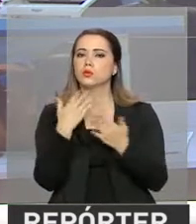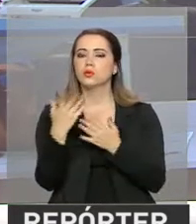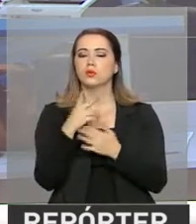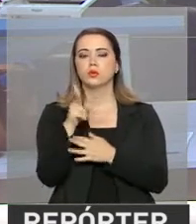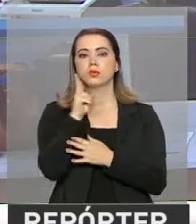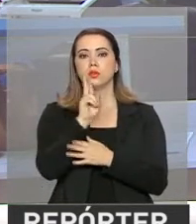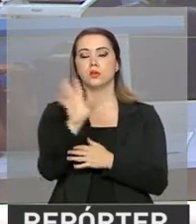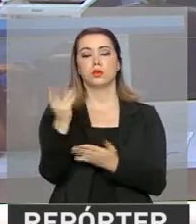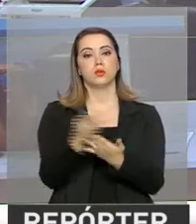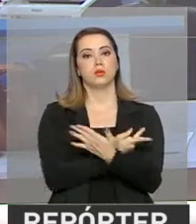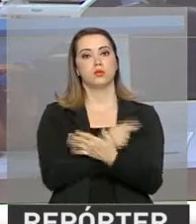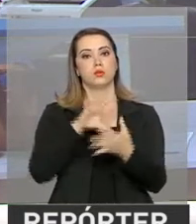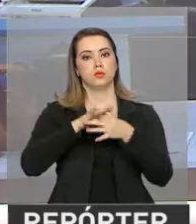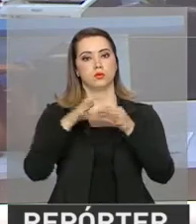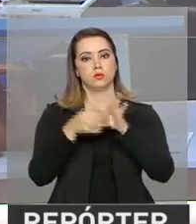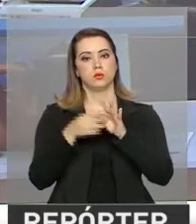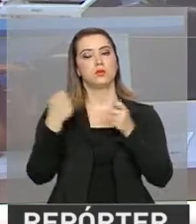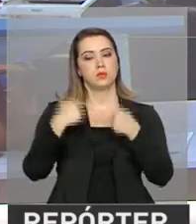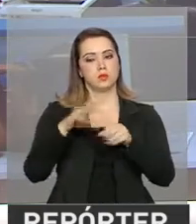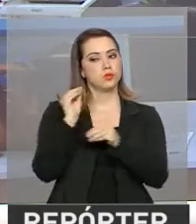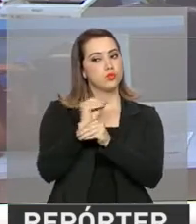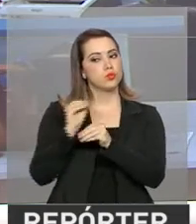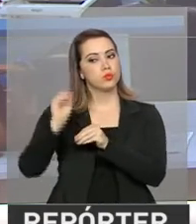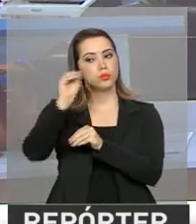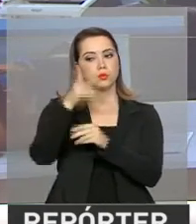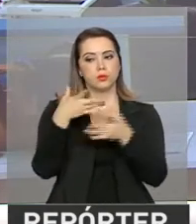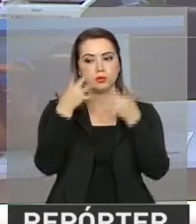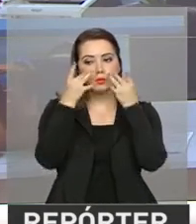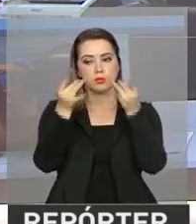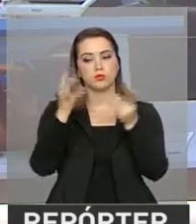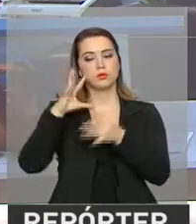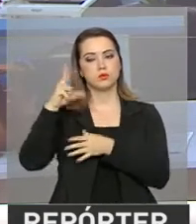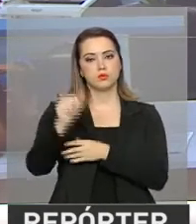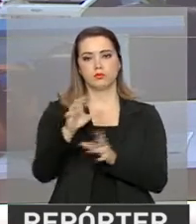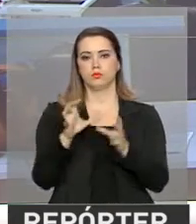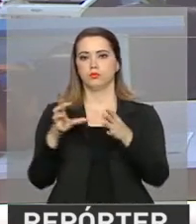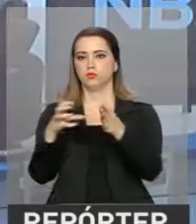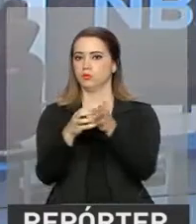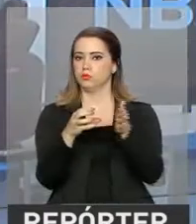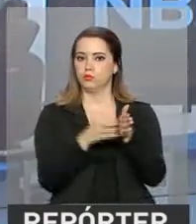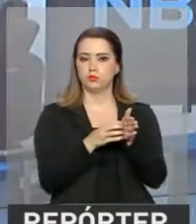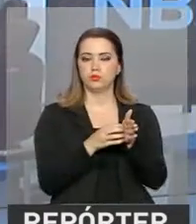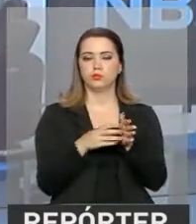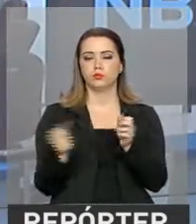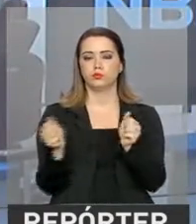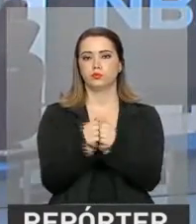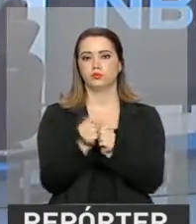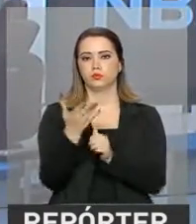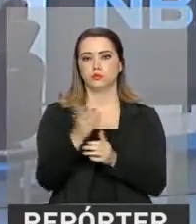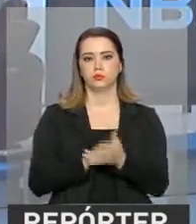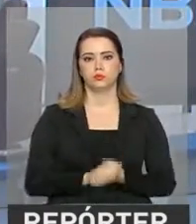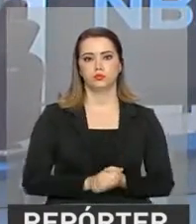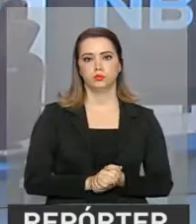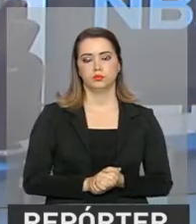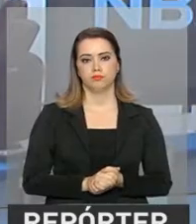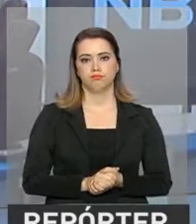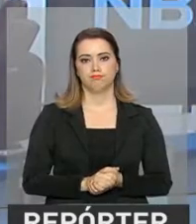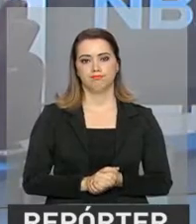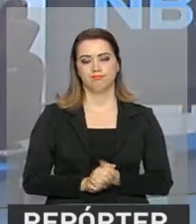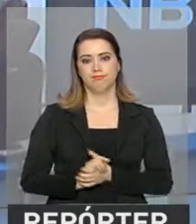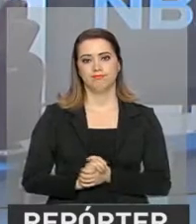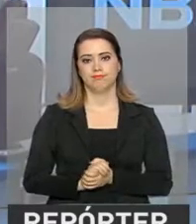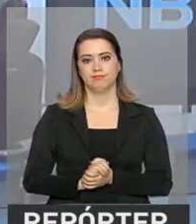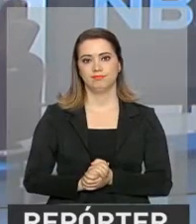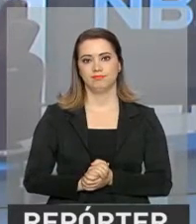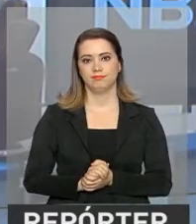deve demandar mais cuidado e atenção de todos os órgãos envolvidos e lembrando que faltam à